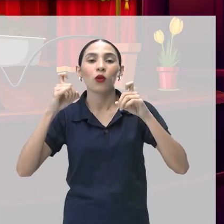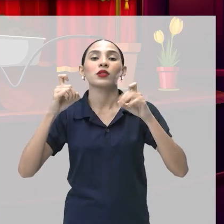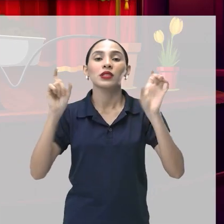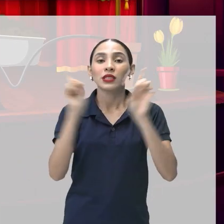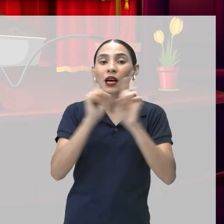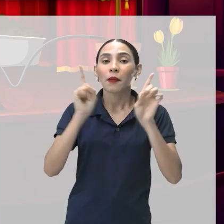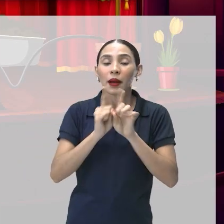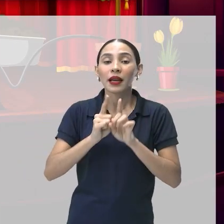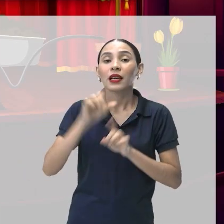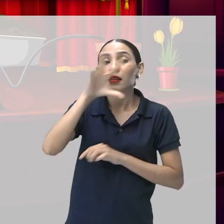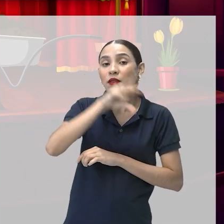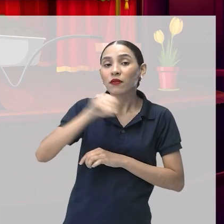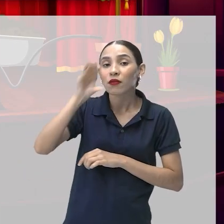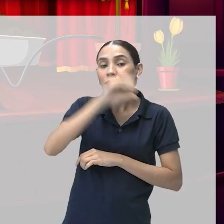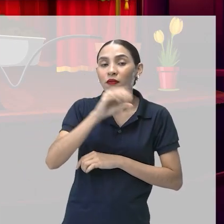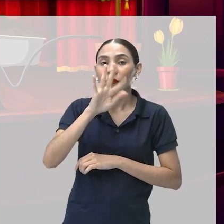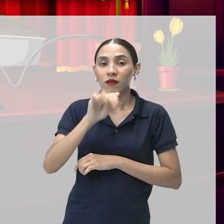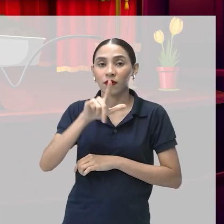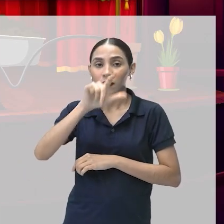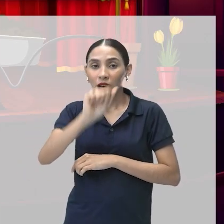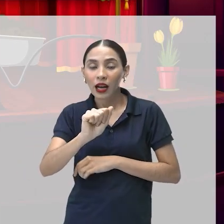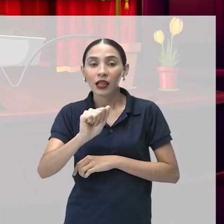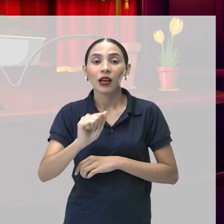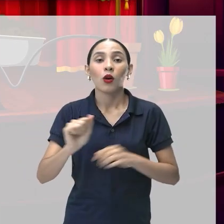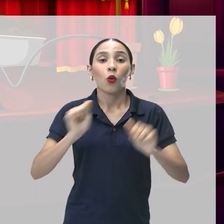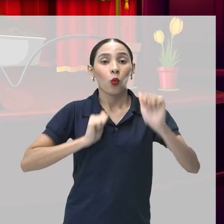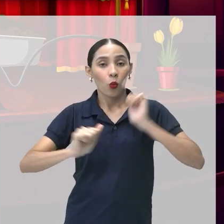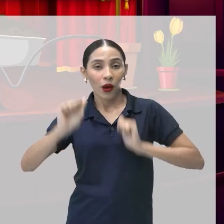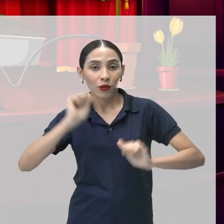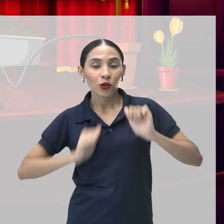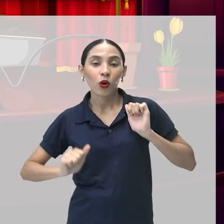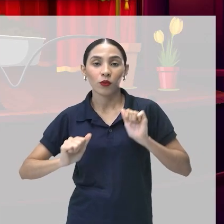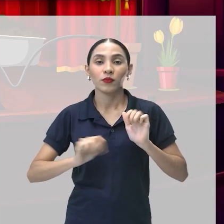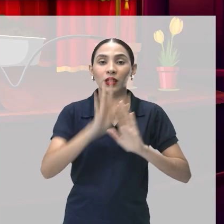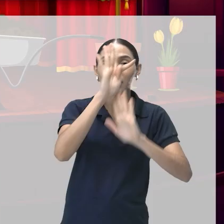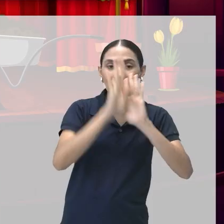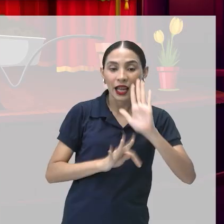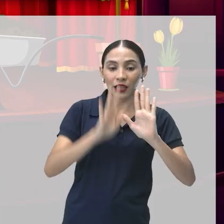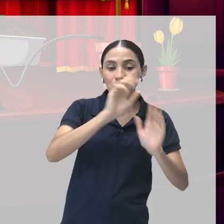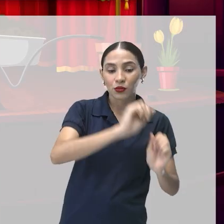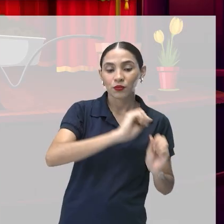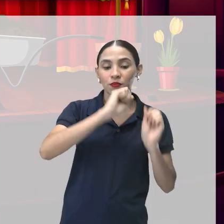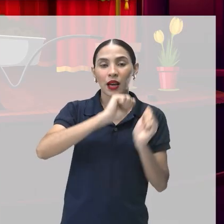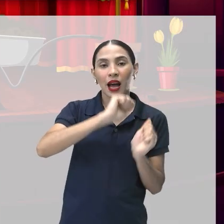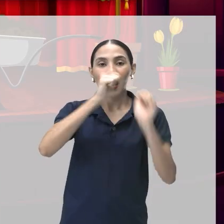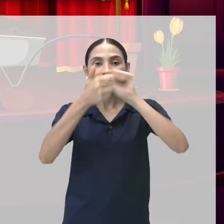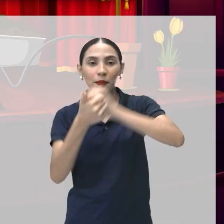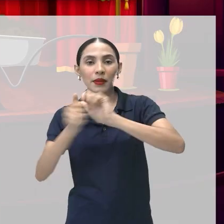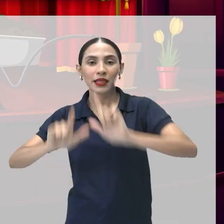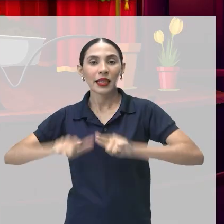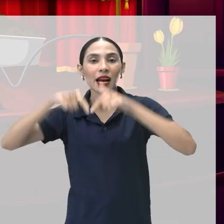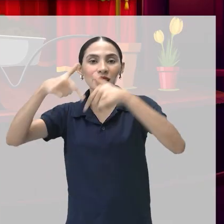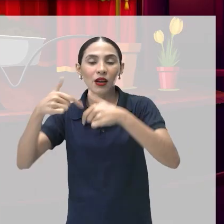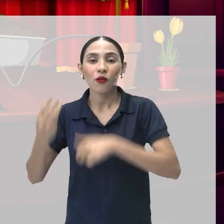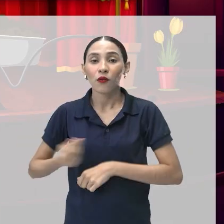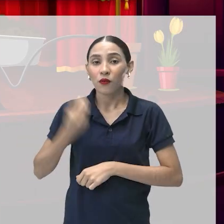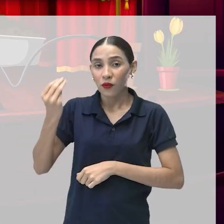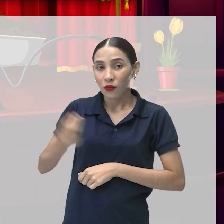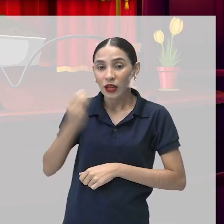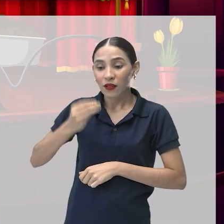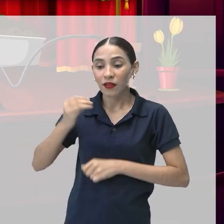faciais e fala. O ator transforma o texto dramático em ação viva